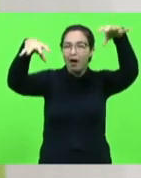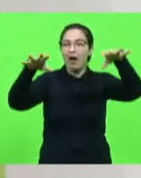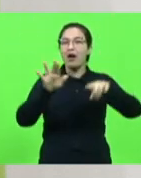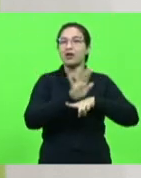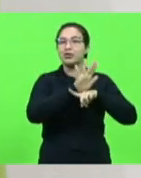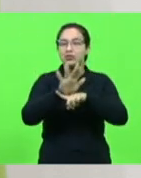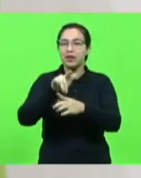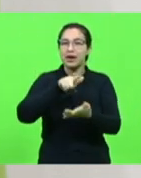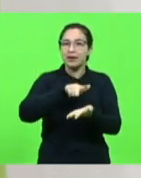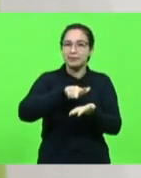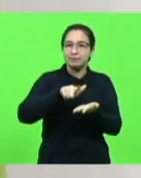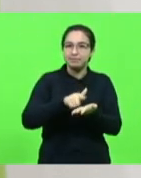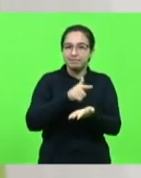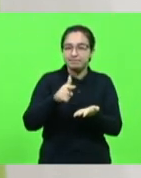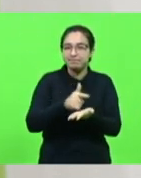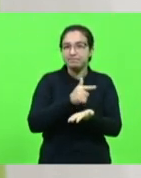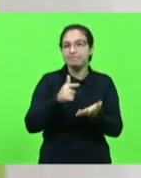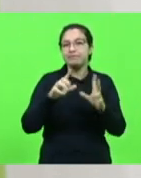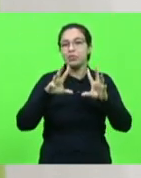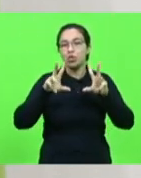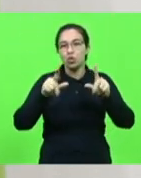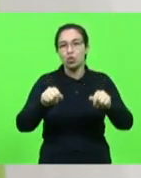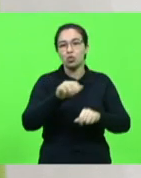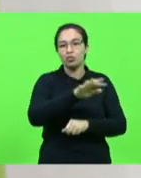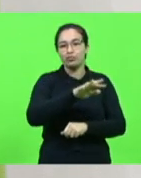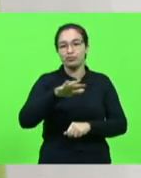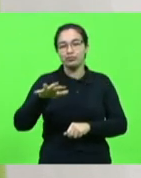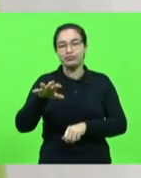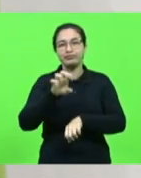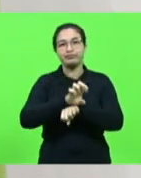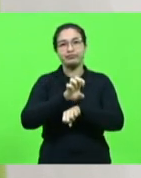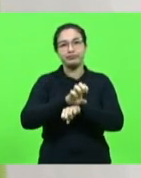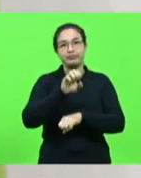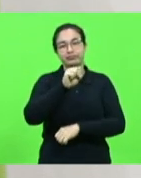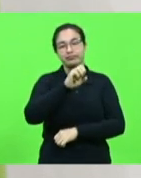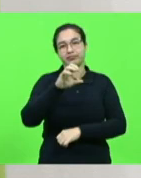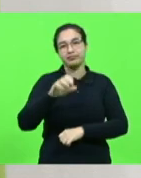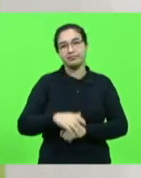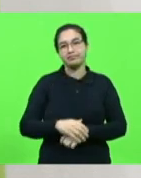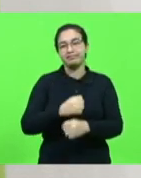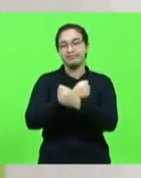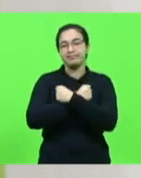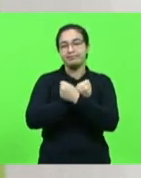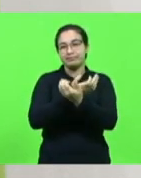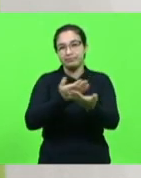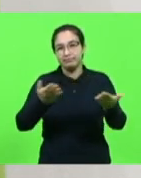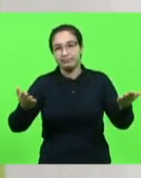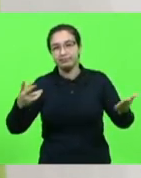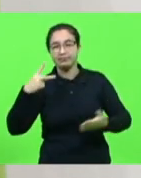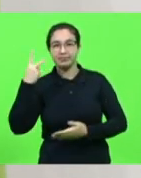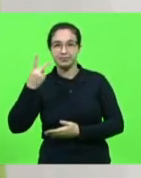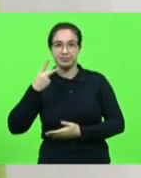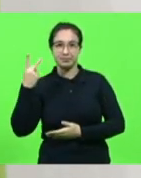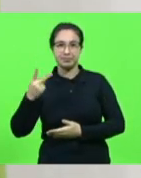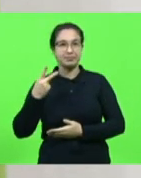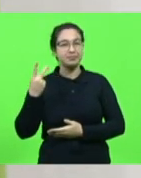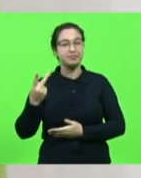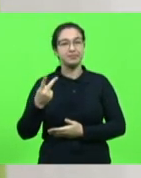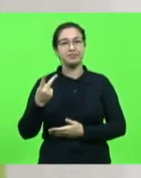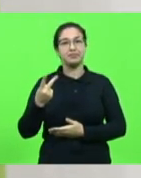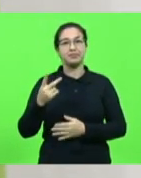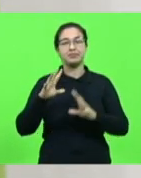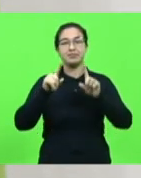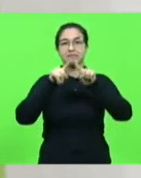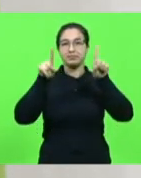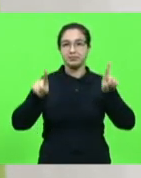e culturais existentes em todo o território de Santa Catarina. Um abraço fraterno a todos os parlamentares, a todos os servidores desta casa, um abraço aos